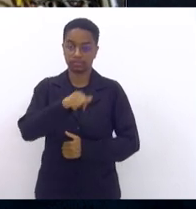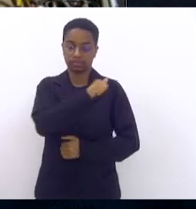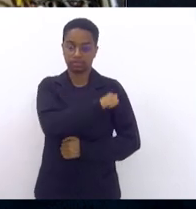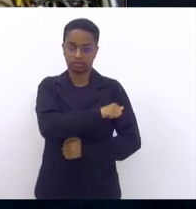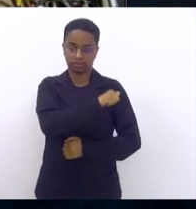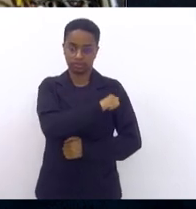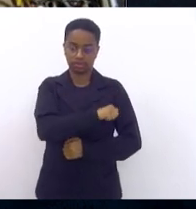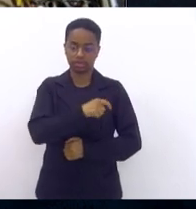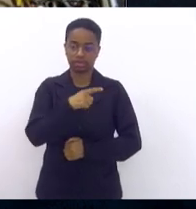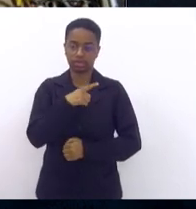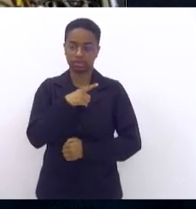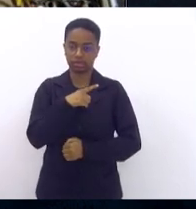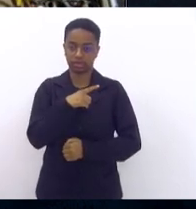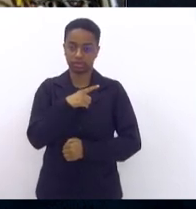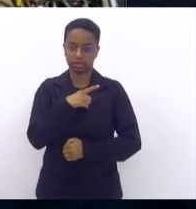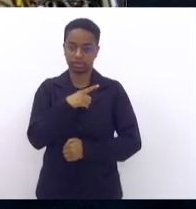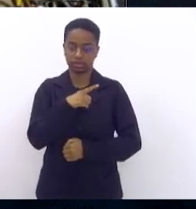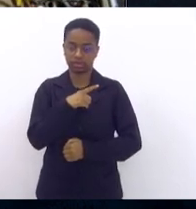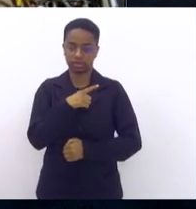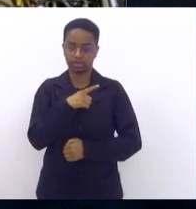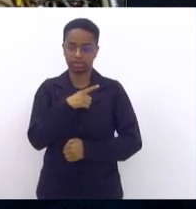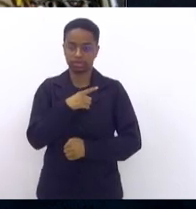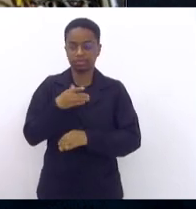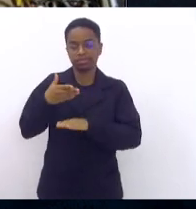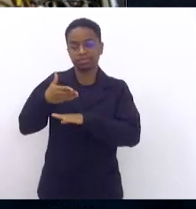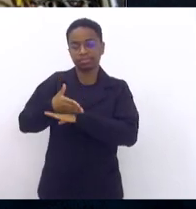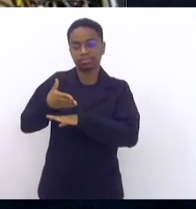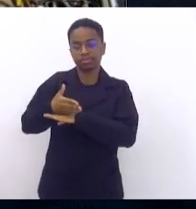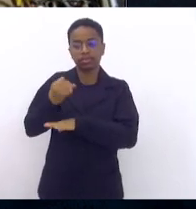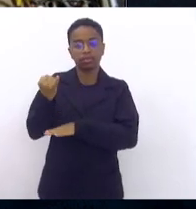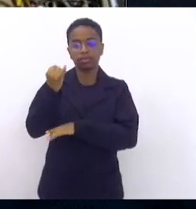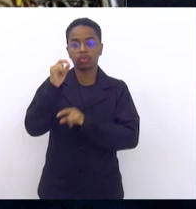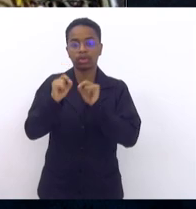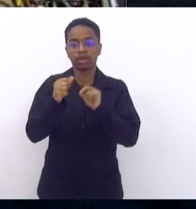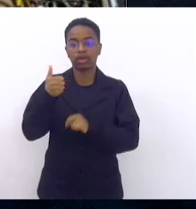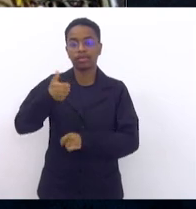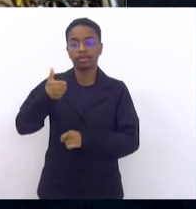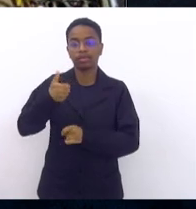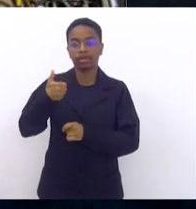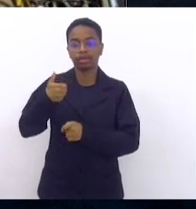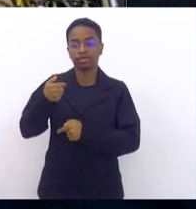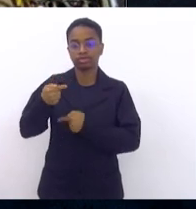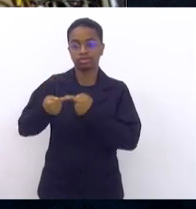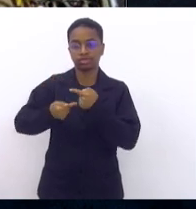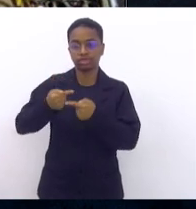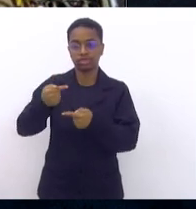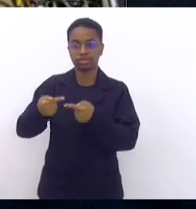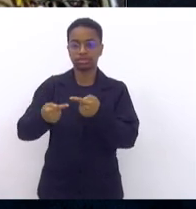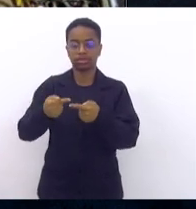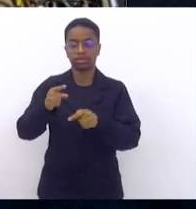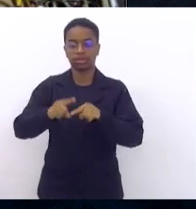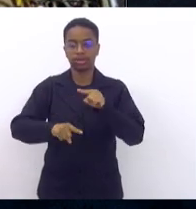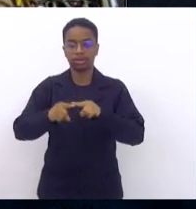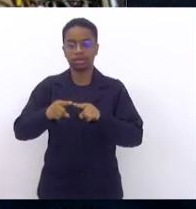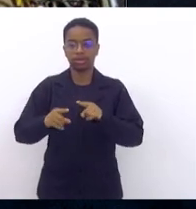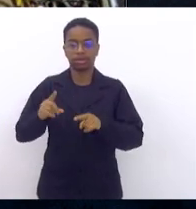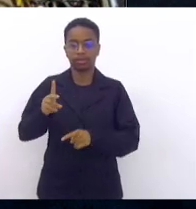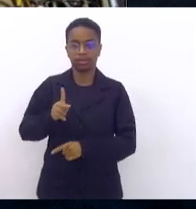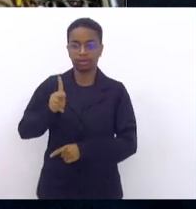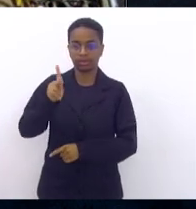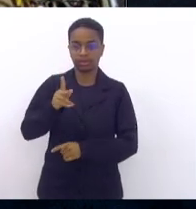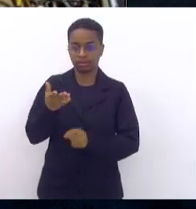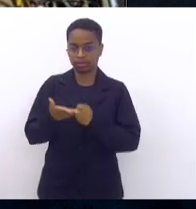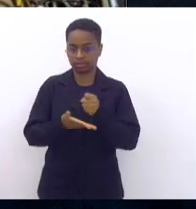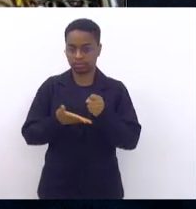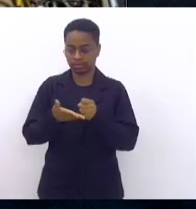é uma importante participação da primeira geração dos petroquímicos básicos então aqui